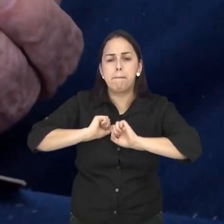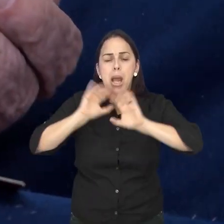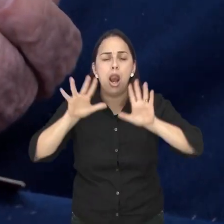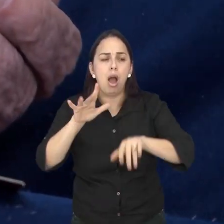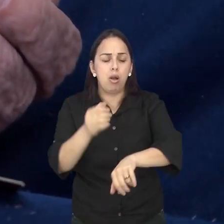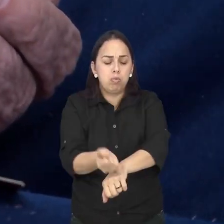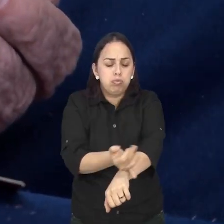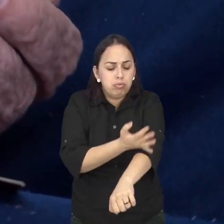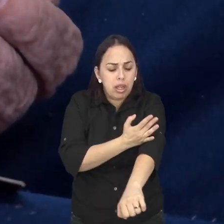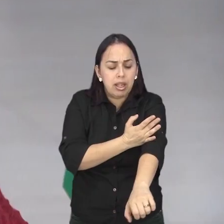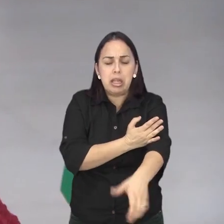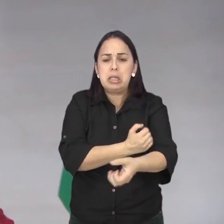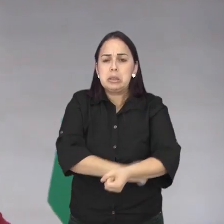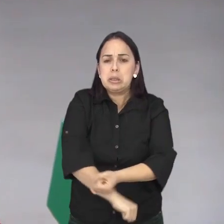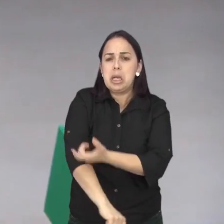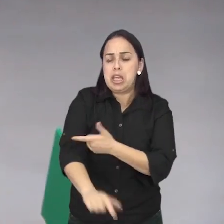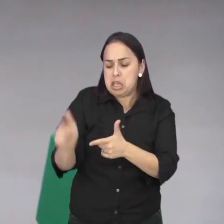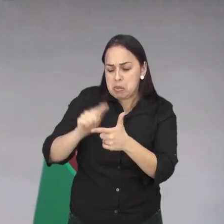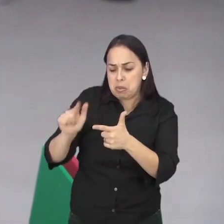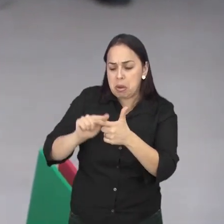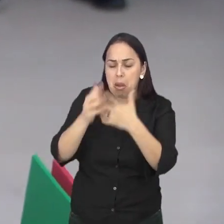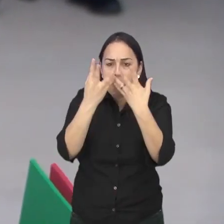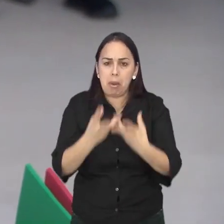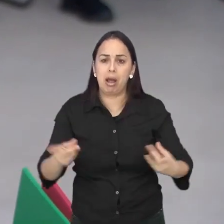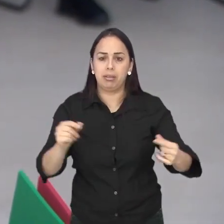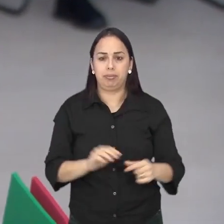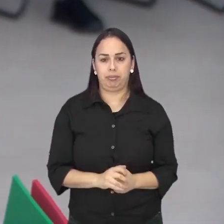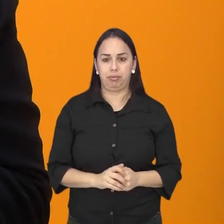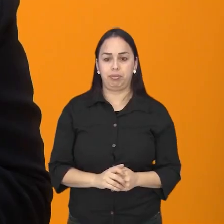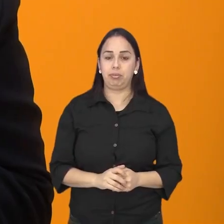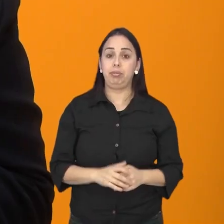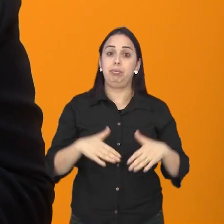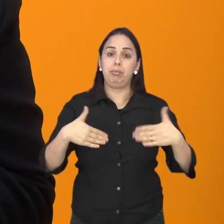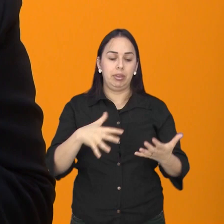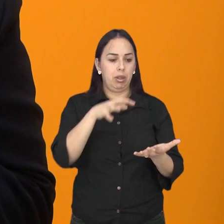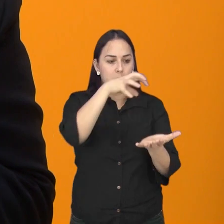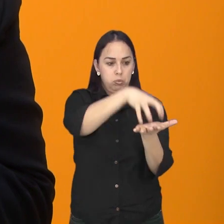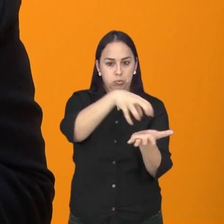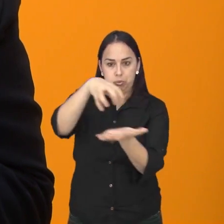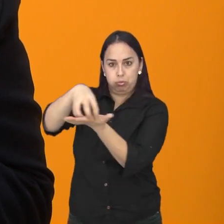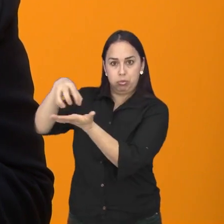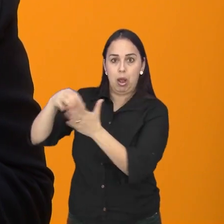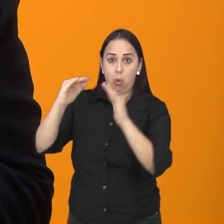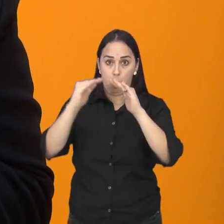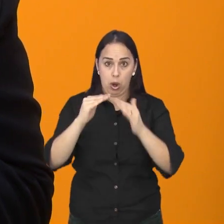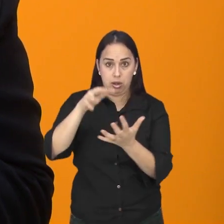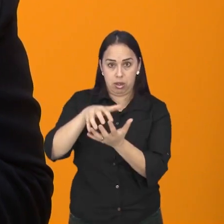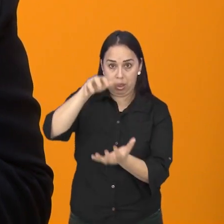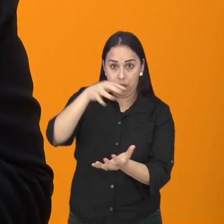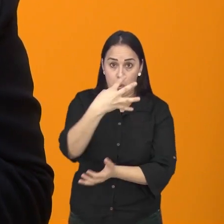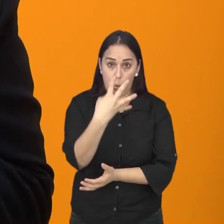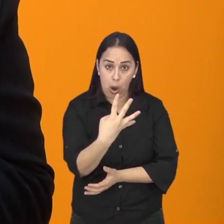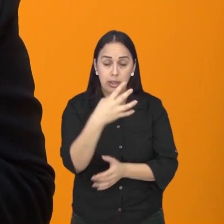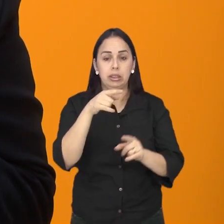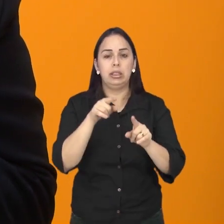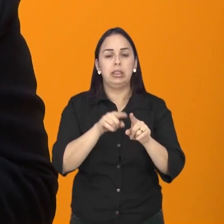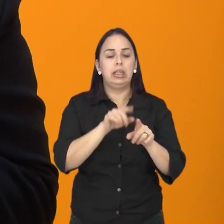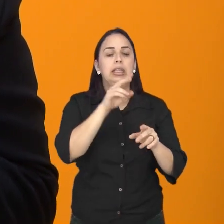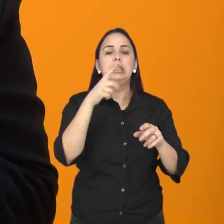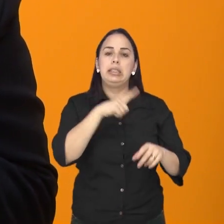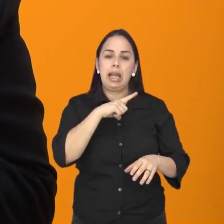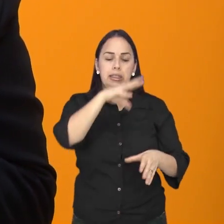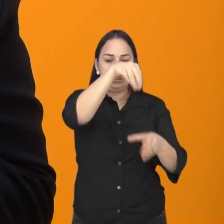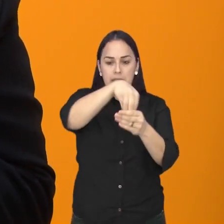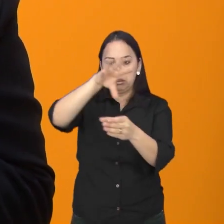entender melhor as emoções e como superar as dificuldades. Então, nas 4 casas do idoso vai acontecer rodas de conversa